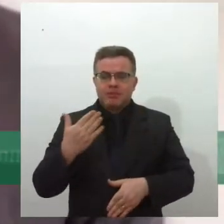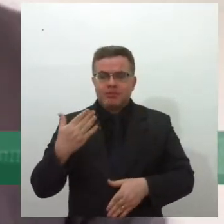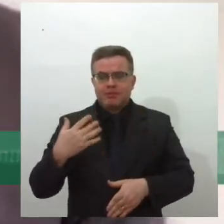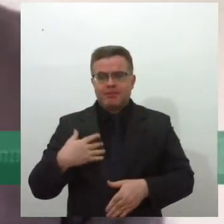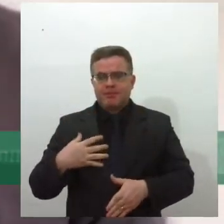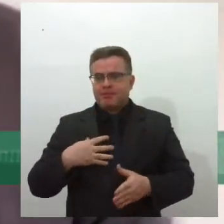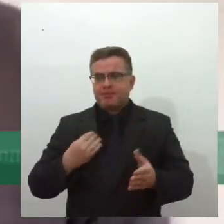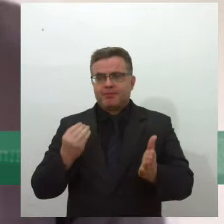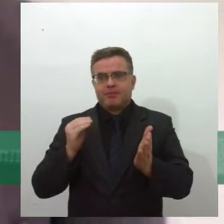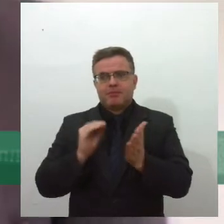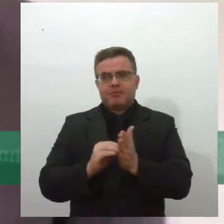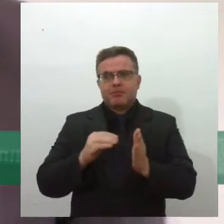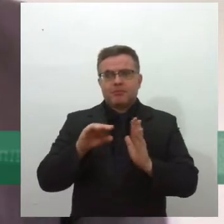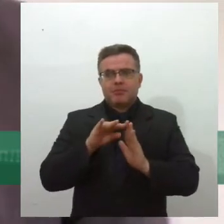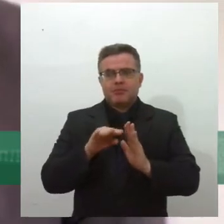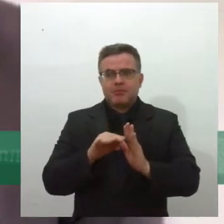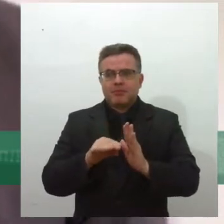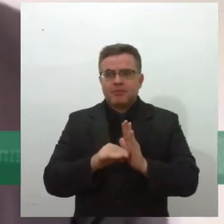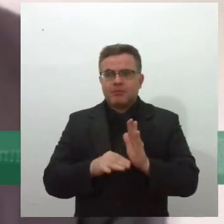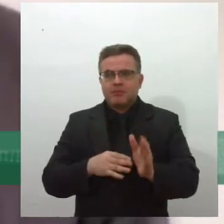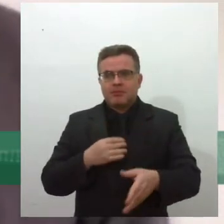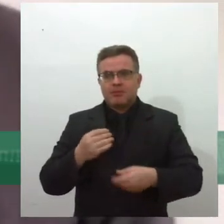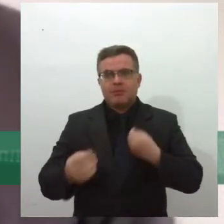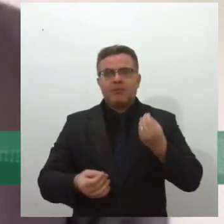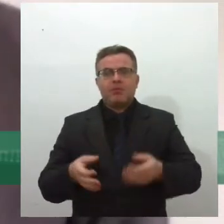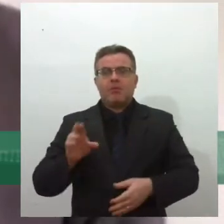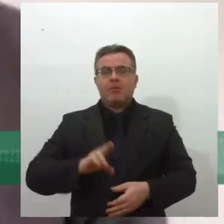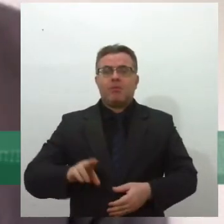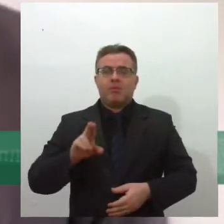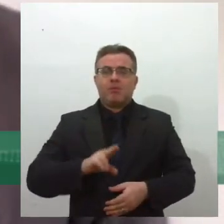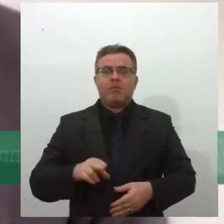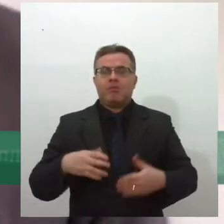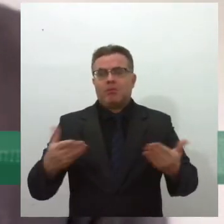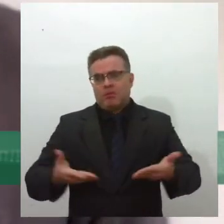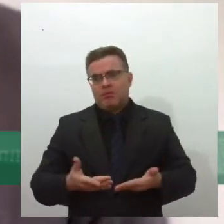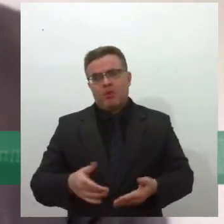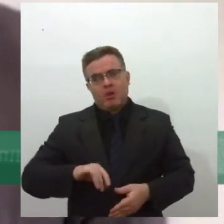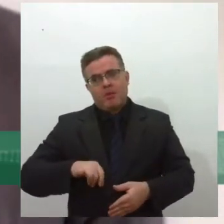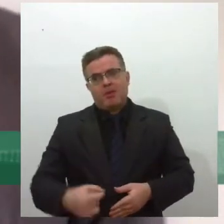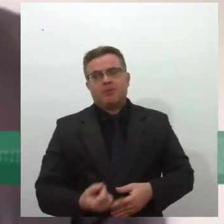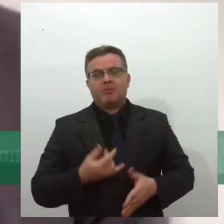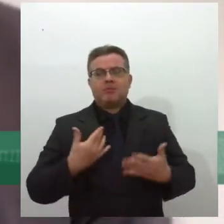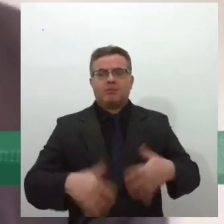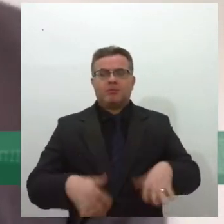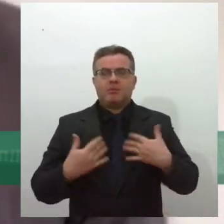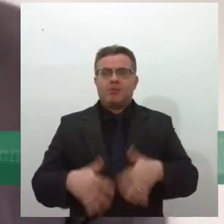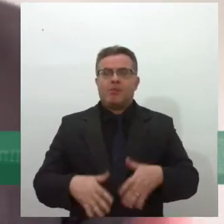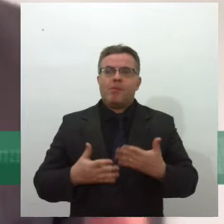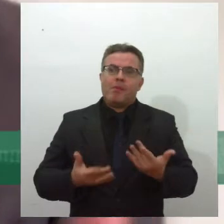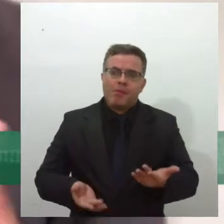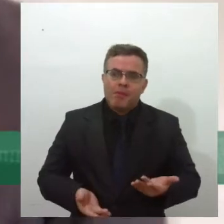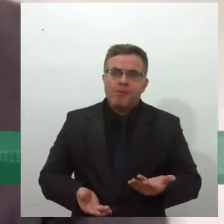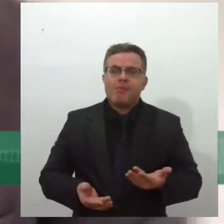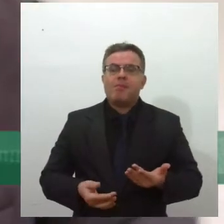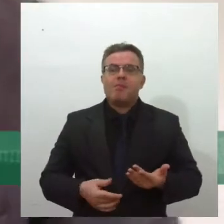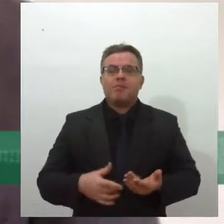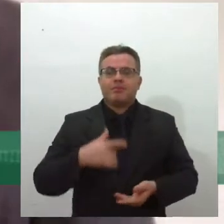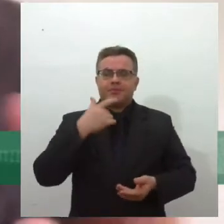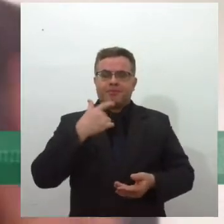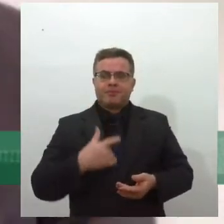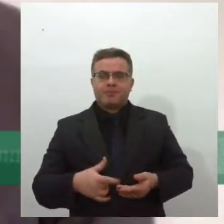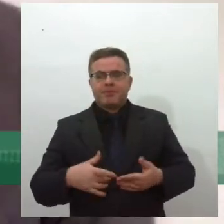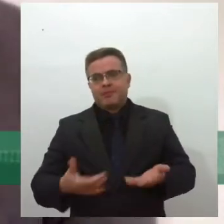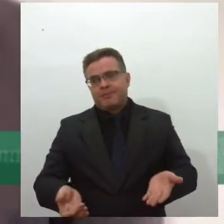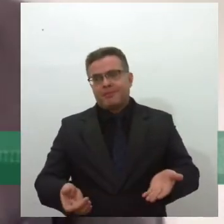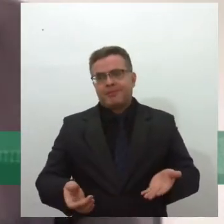texto de lei, por exemplo, aqui nós vamos utilizar o que já existe hoje, vamos usar a neoplasia maligna. Eu estou acometido pela neoplasia